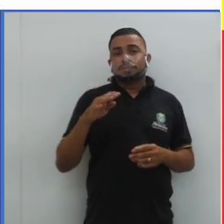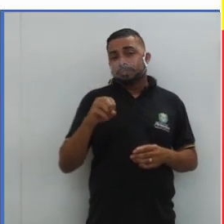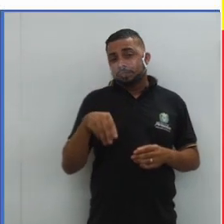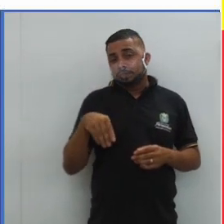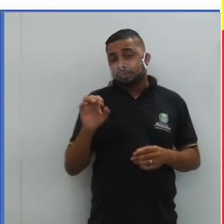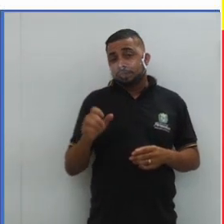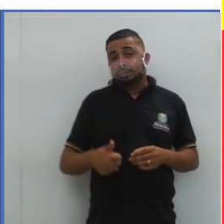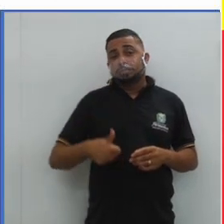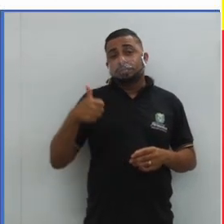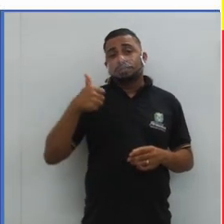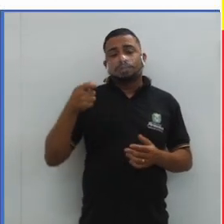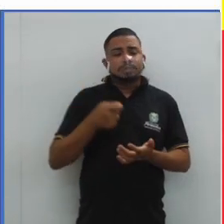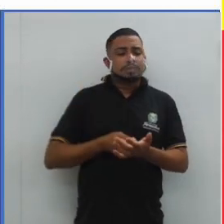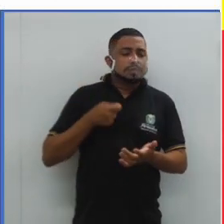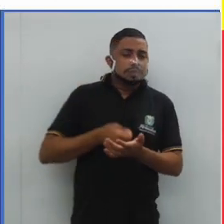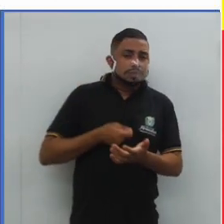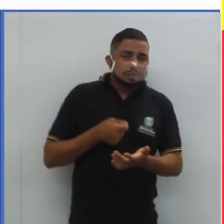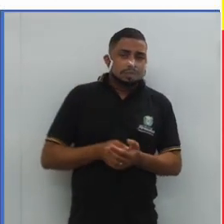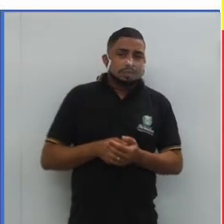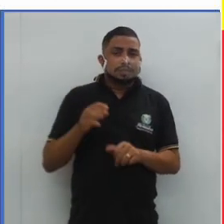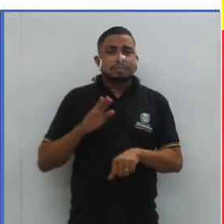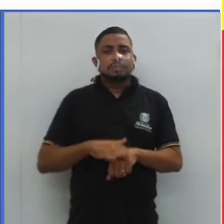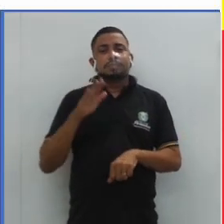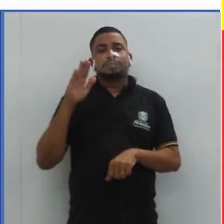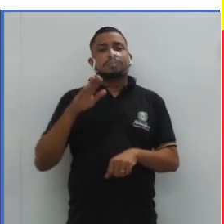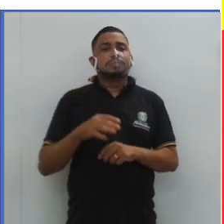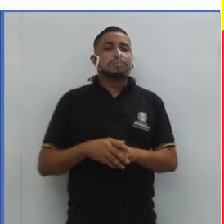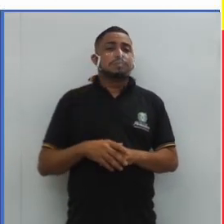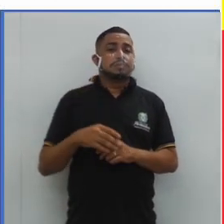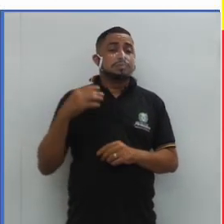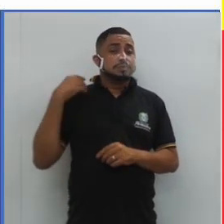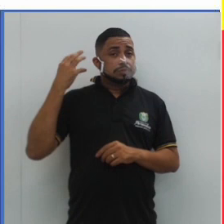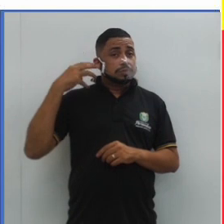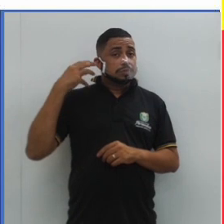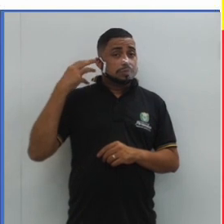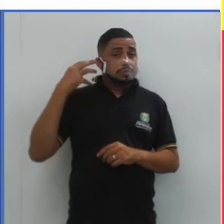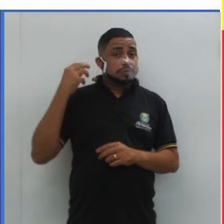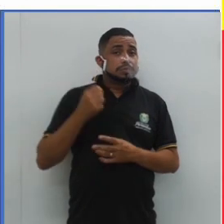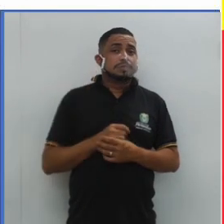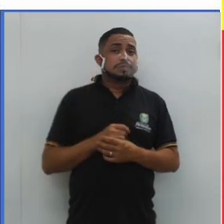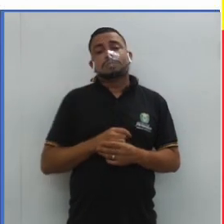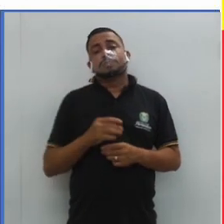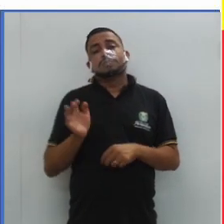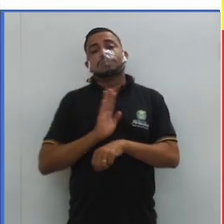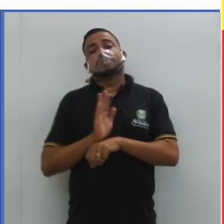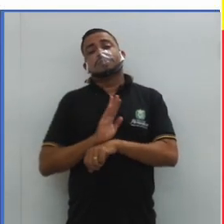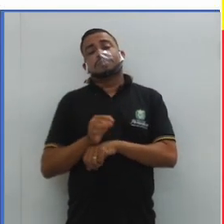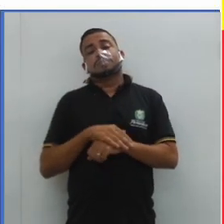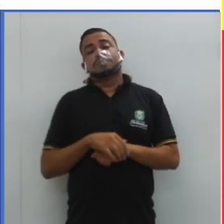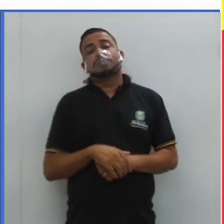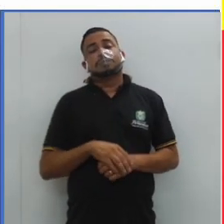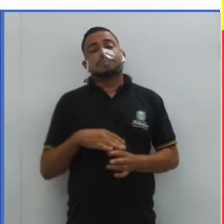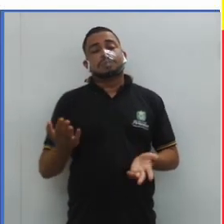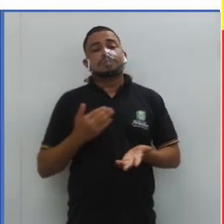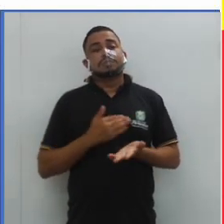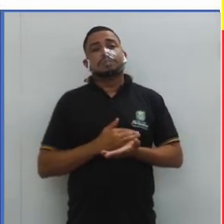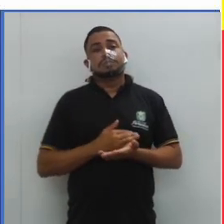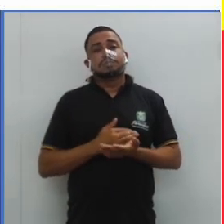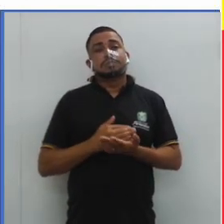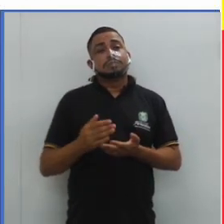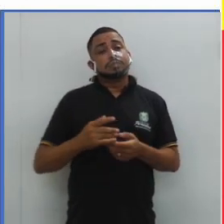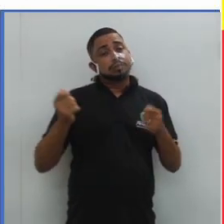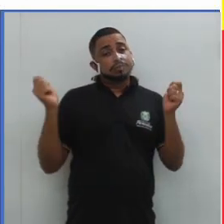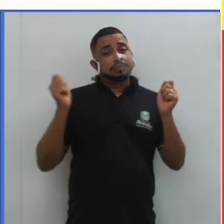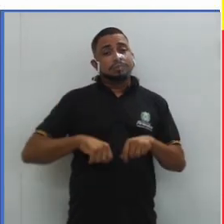Vitafone? O Vitafone foi a primeira tentativa de automatizar o som dos filmes. Certo? Então, assim, a partir do